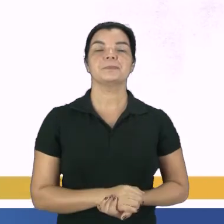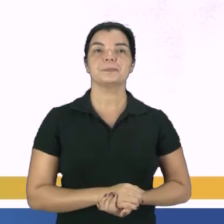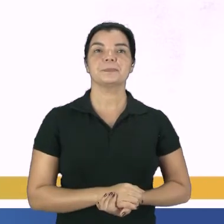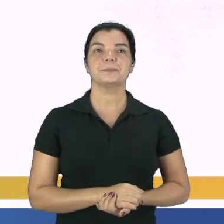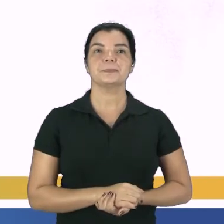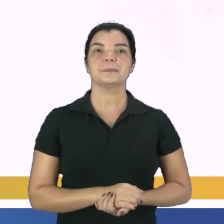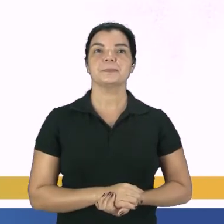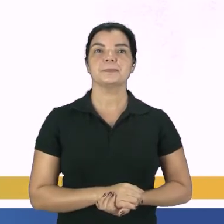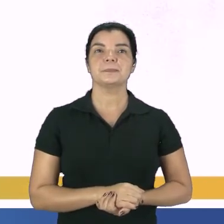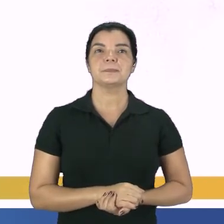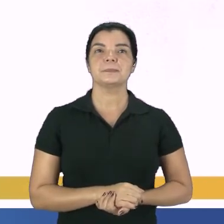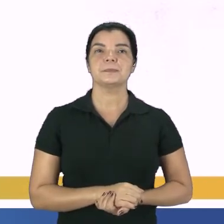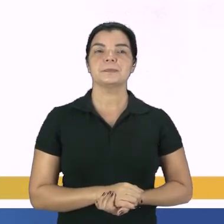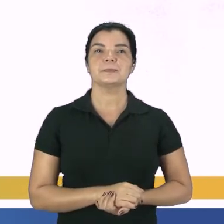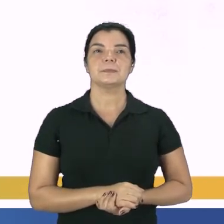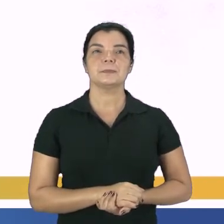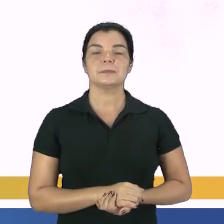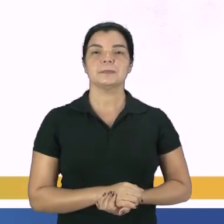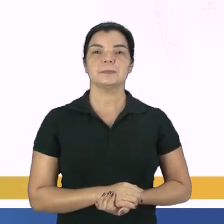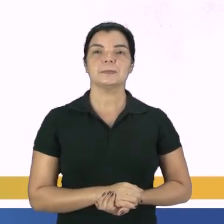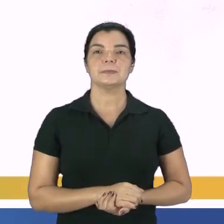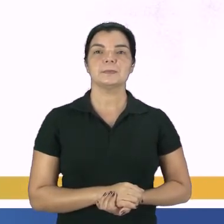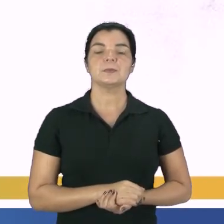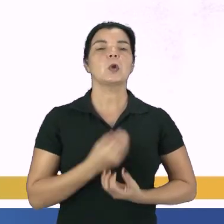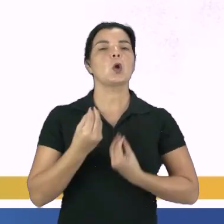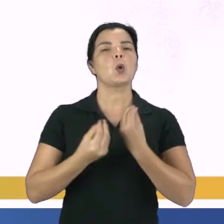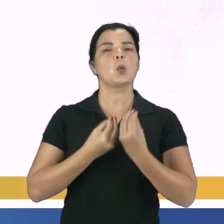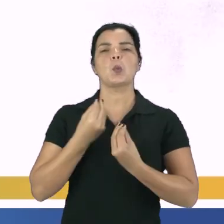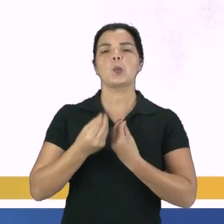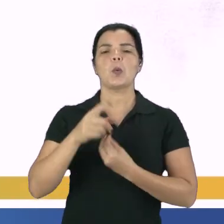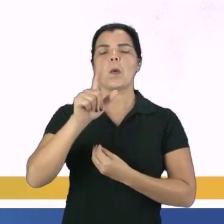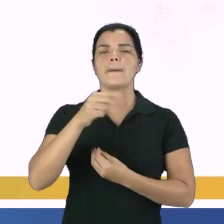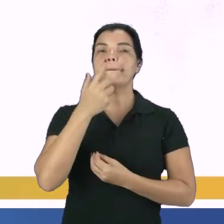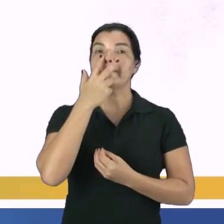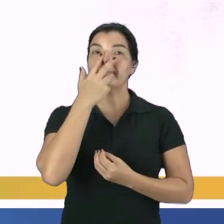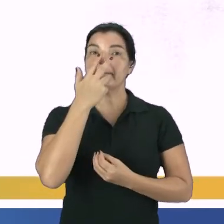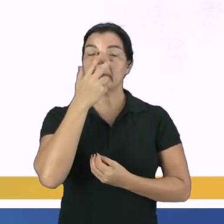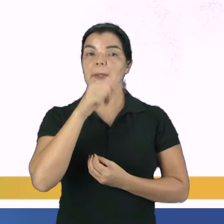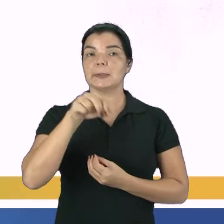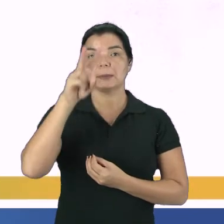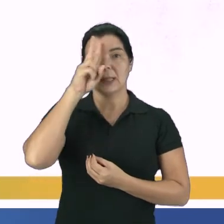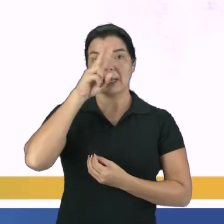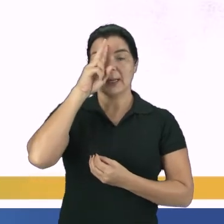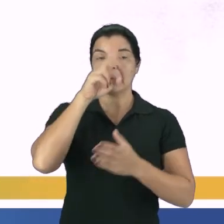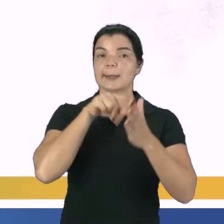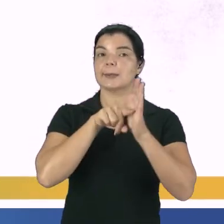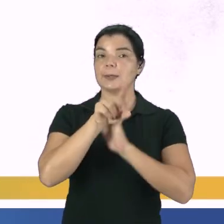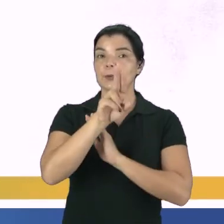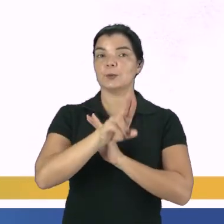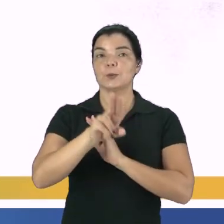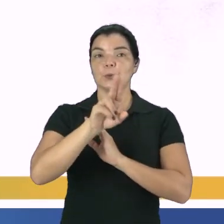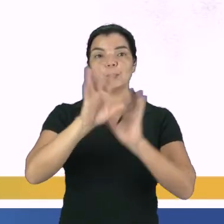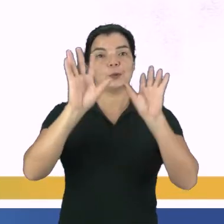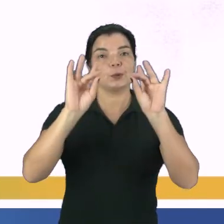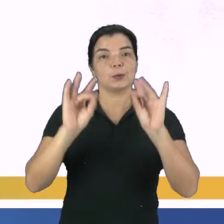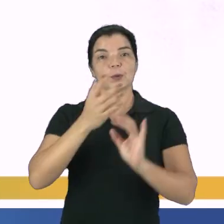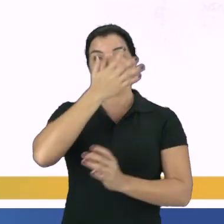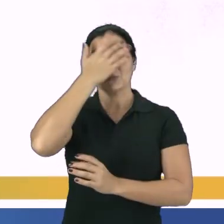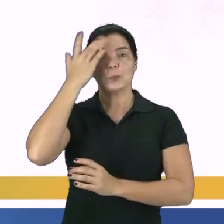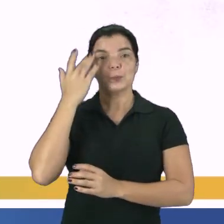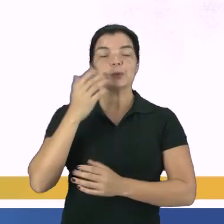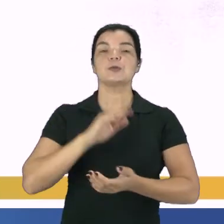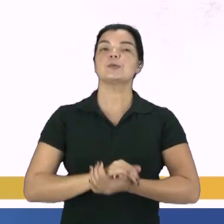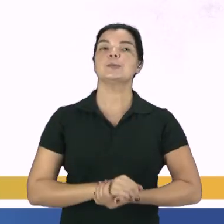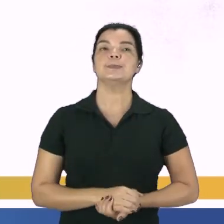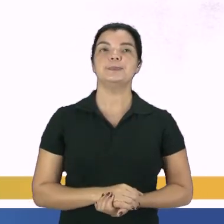na primeira questão, what do they look like? Como eles são? Como eles se parecem? Lembre-se que essa é a pergunta que eu uso para descrever a aparência